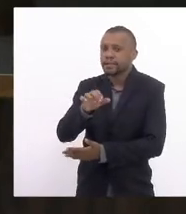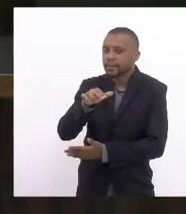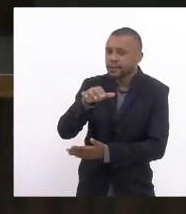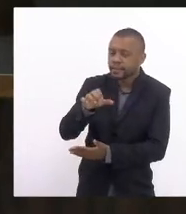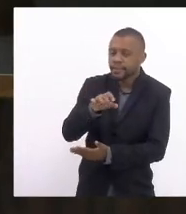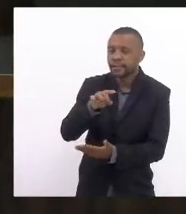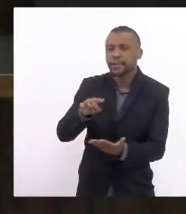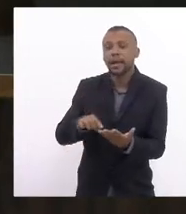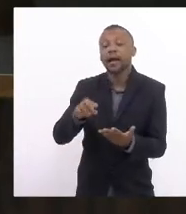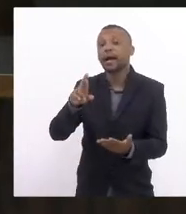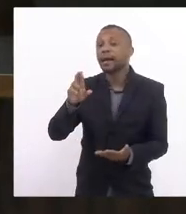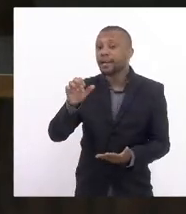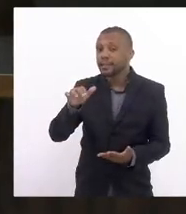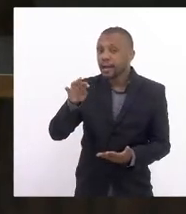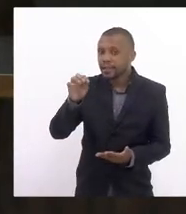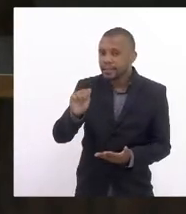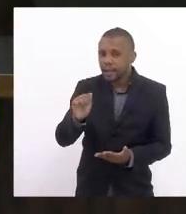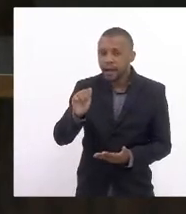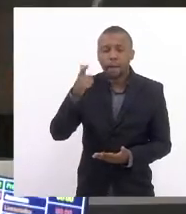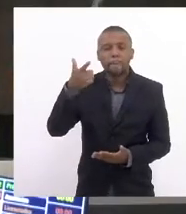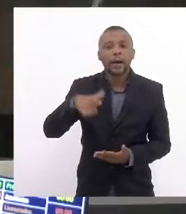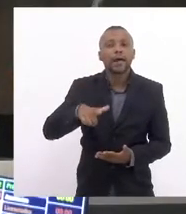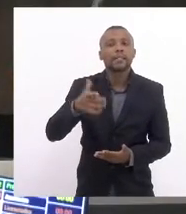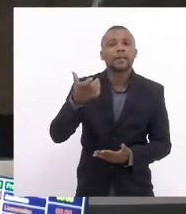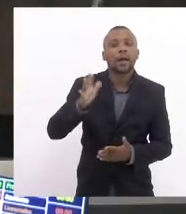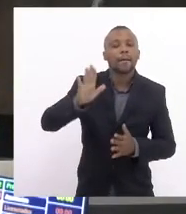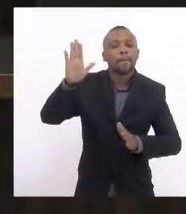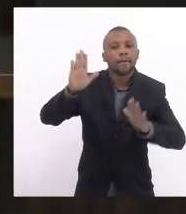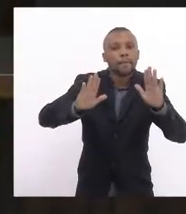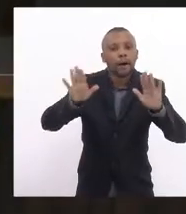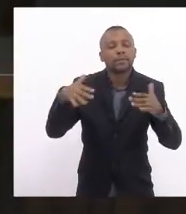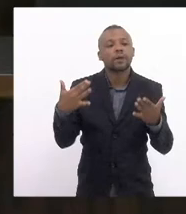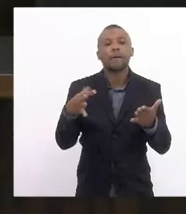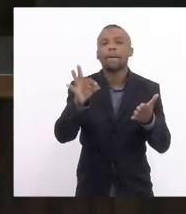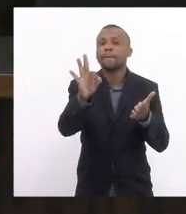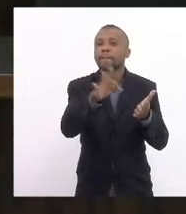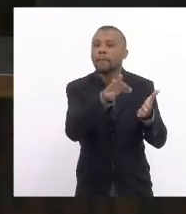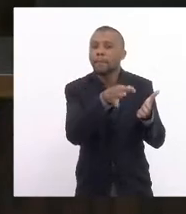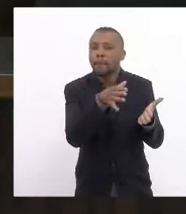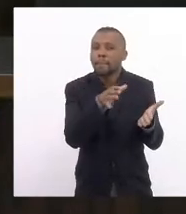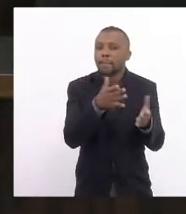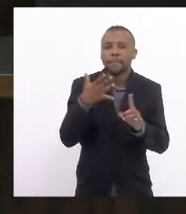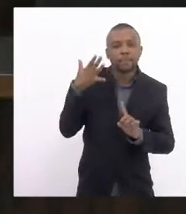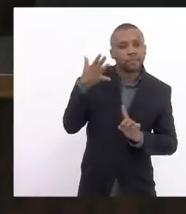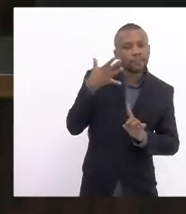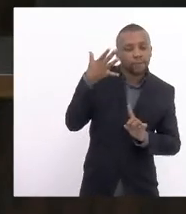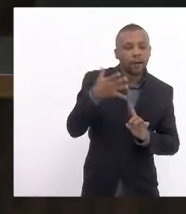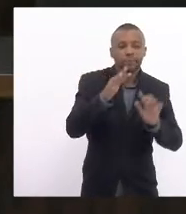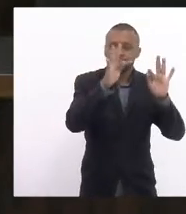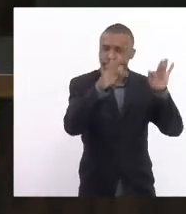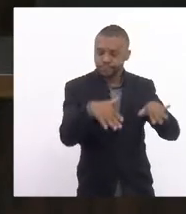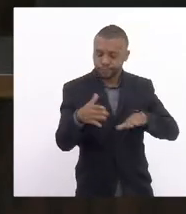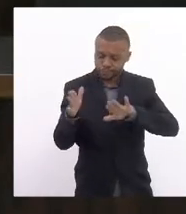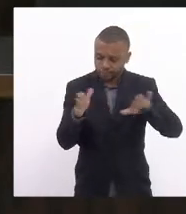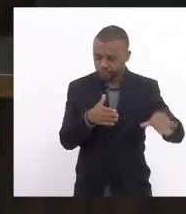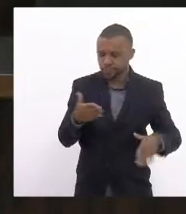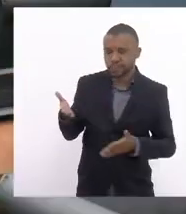algum deputado ou deputado se inscrever? Não, então as inscrições estão encerradas, para a gente dar prosseguimento. Deputado